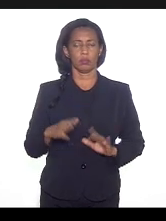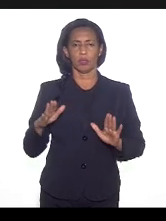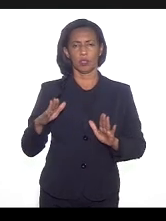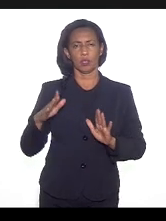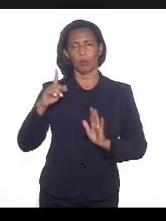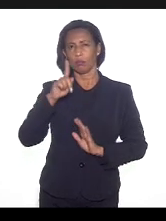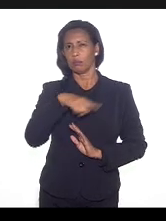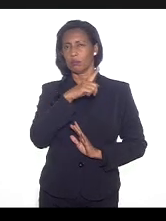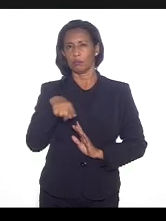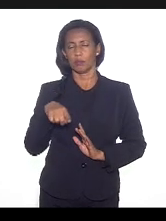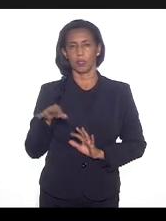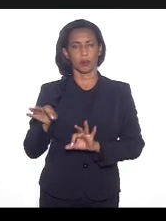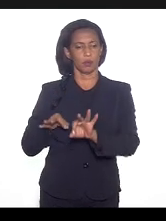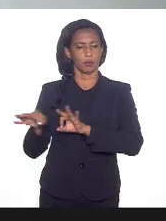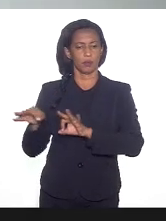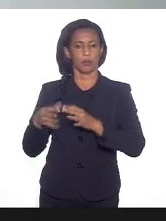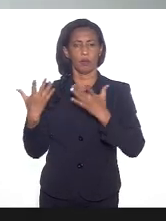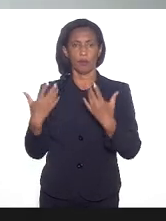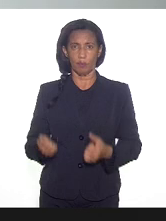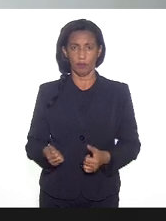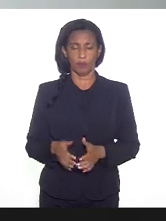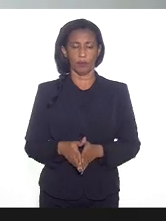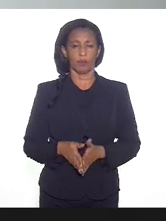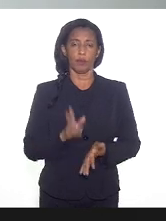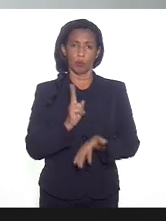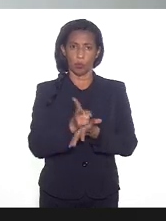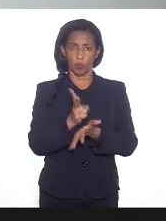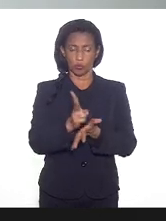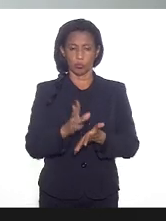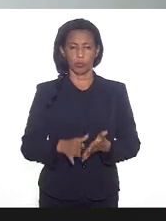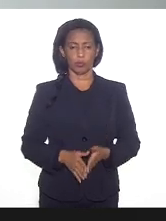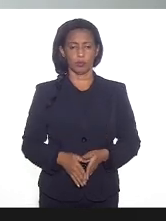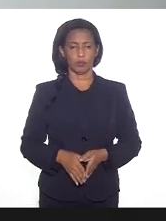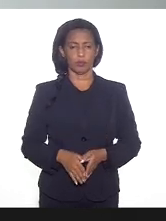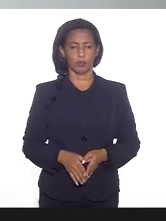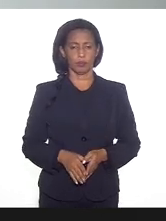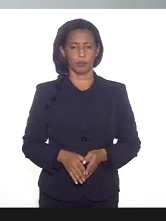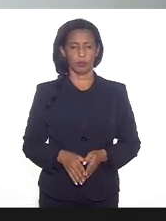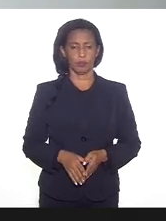desconsidero esse projeto. Vamos, seguir com